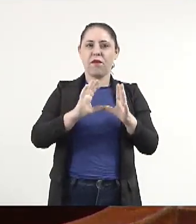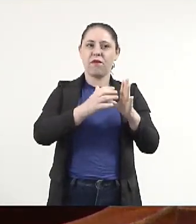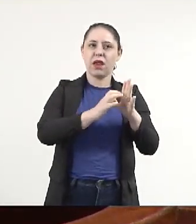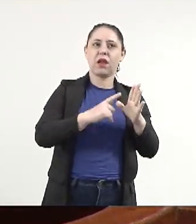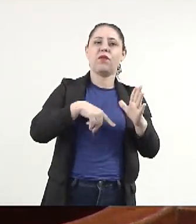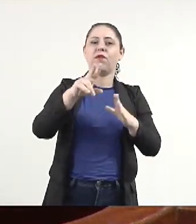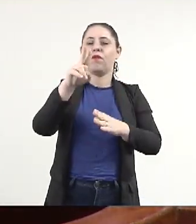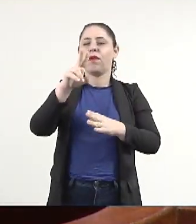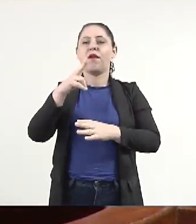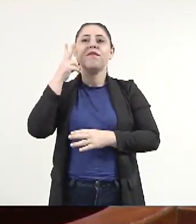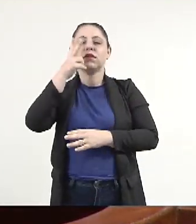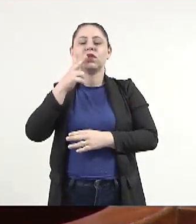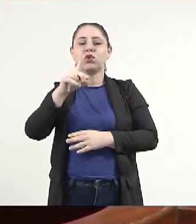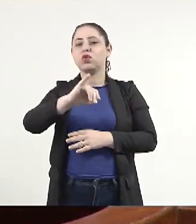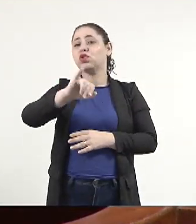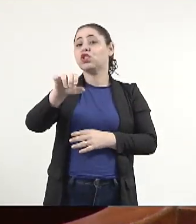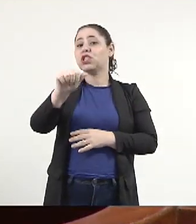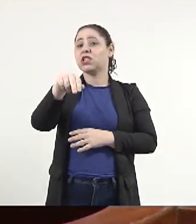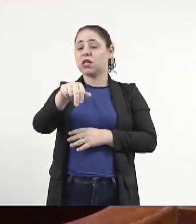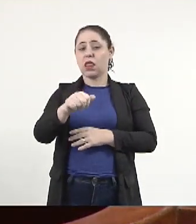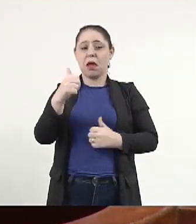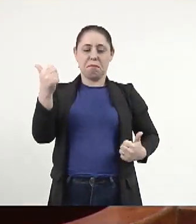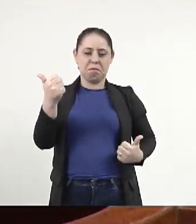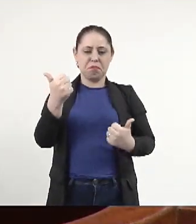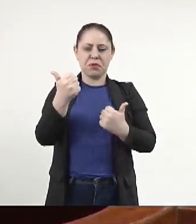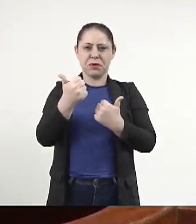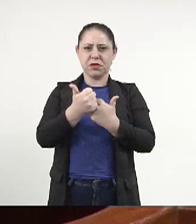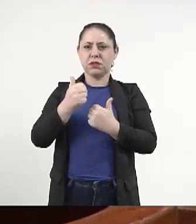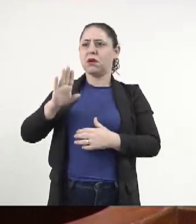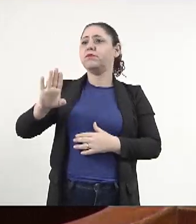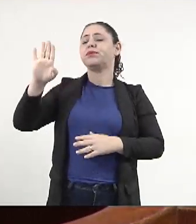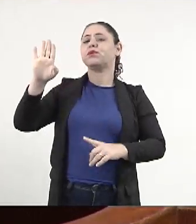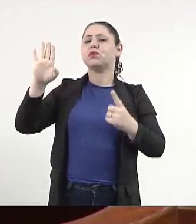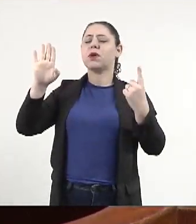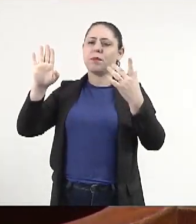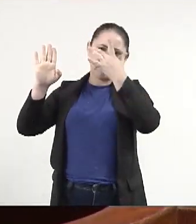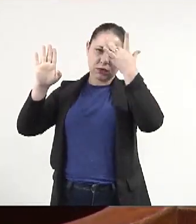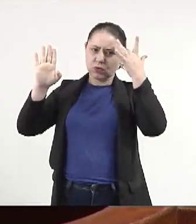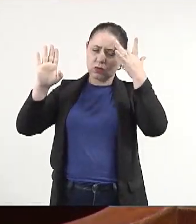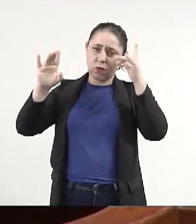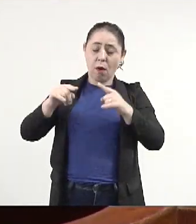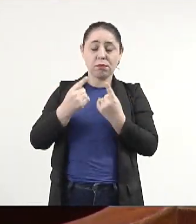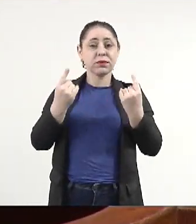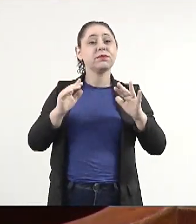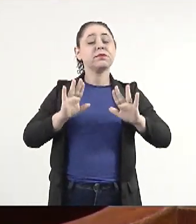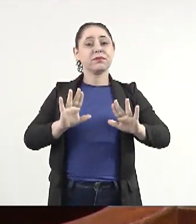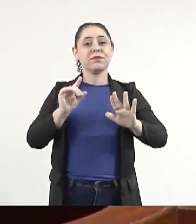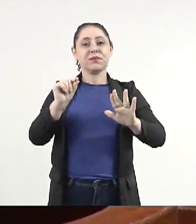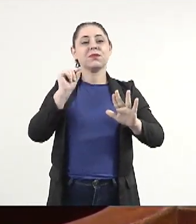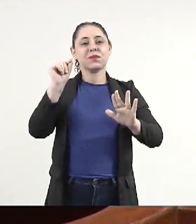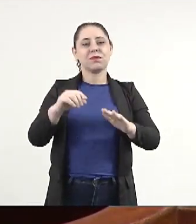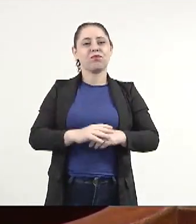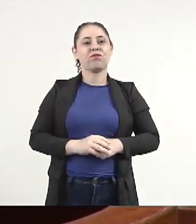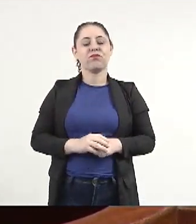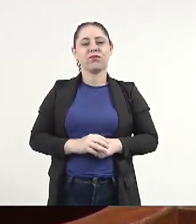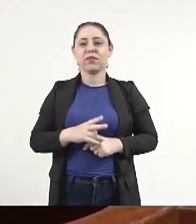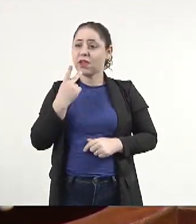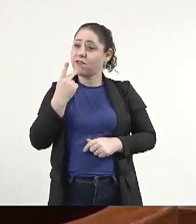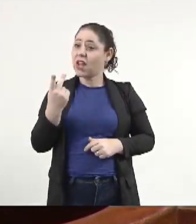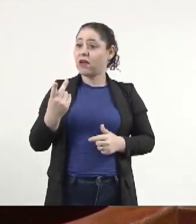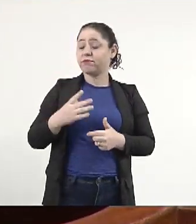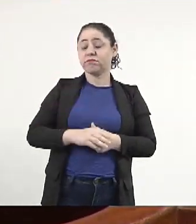vereador eleito Jean, estamos apoiando uma candidata, e aí